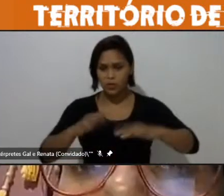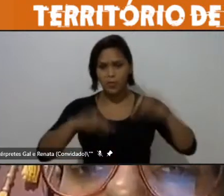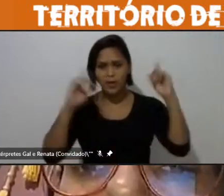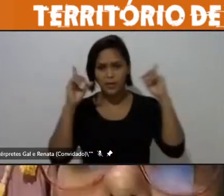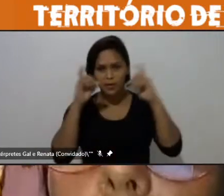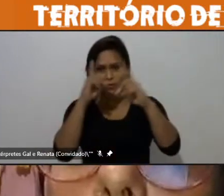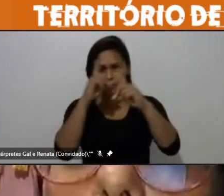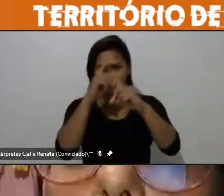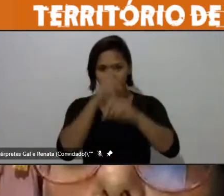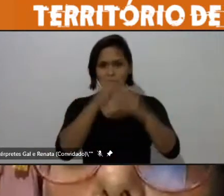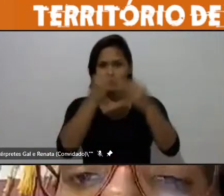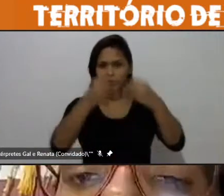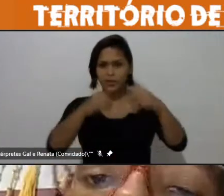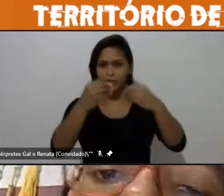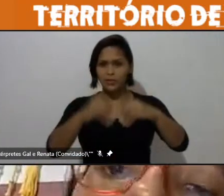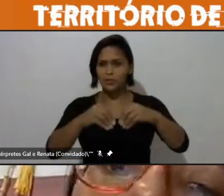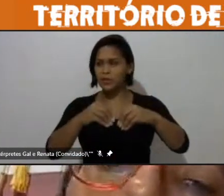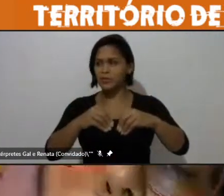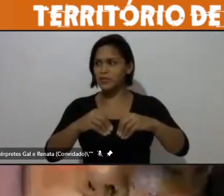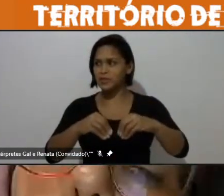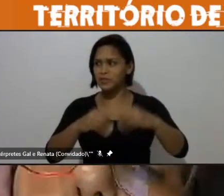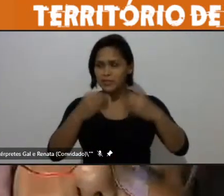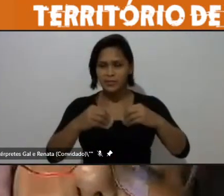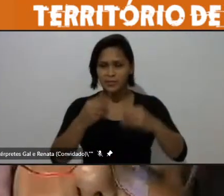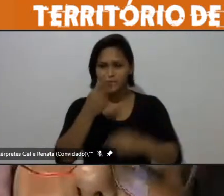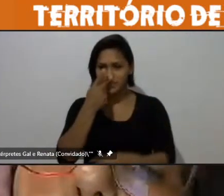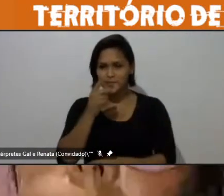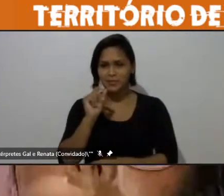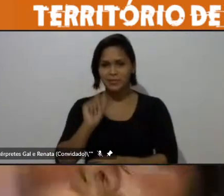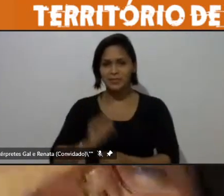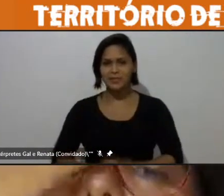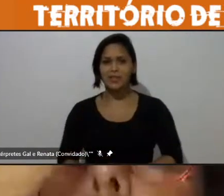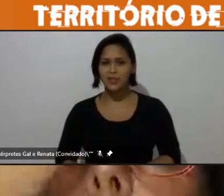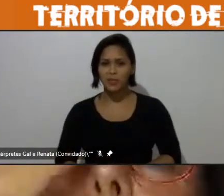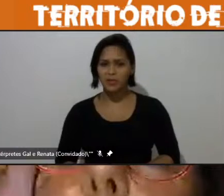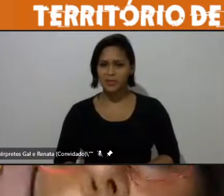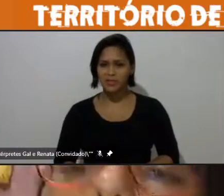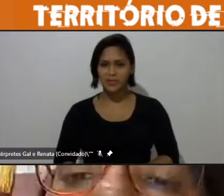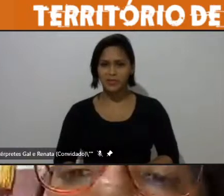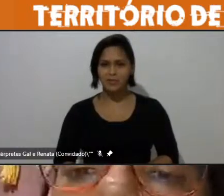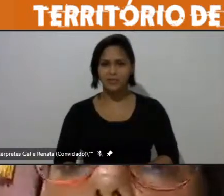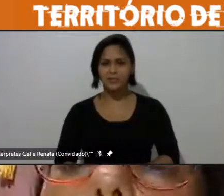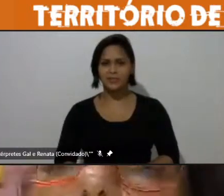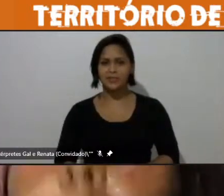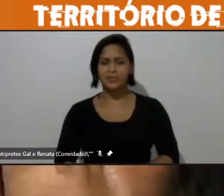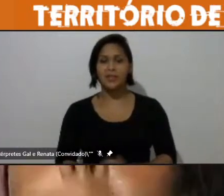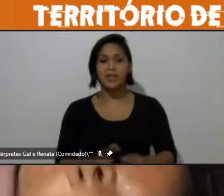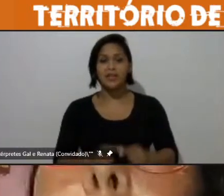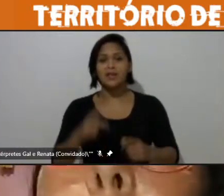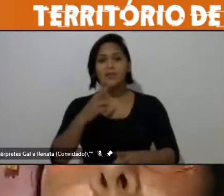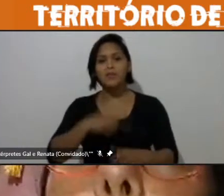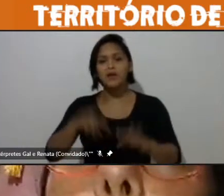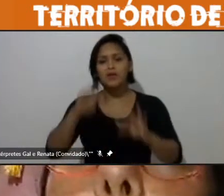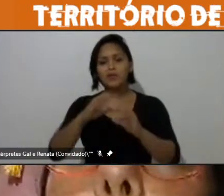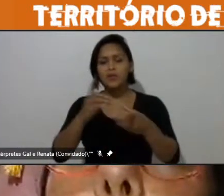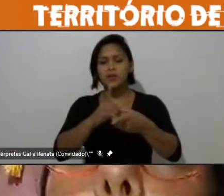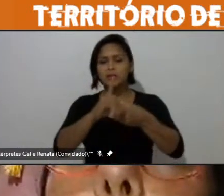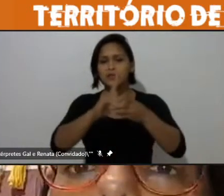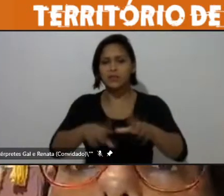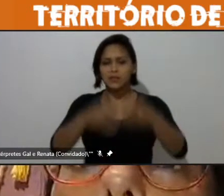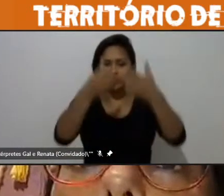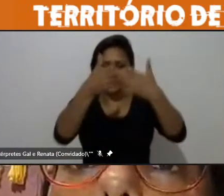de fragilização, né, da democracia, ou como algumas pessoas têm chamado de